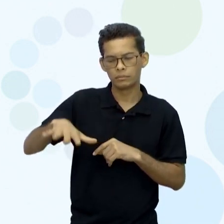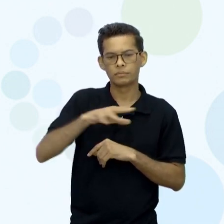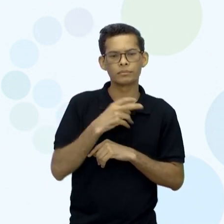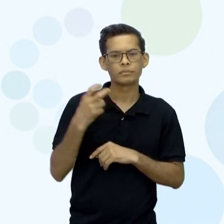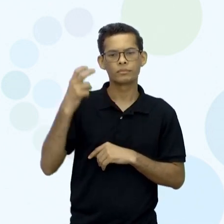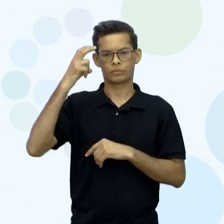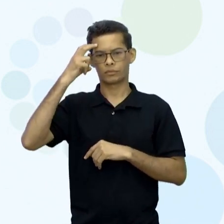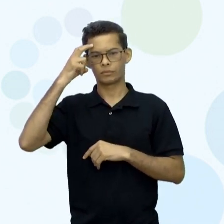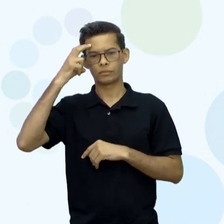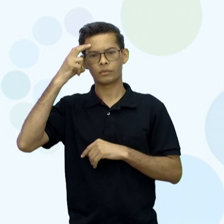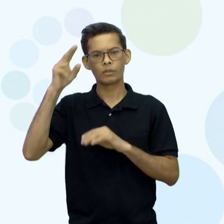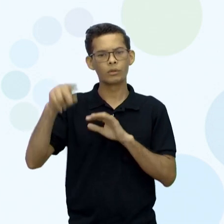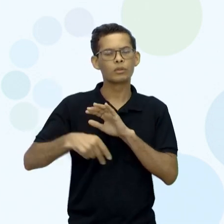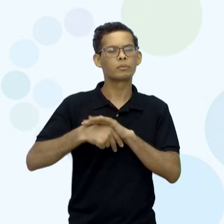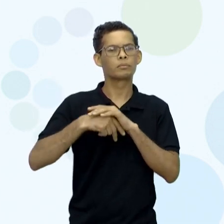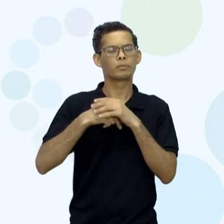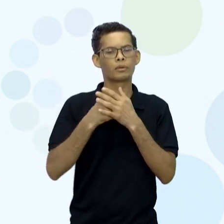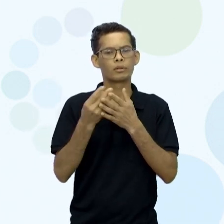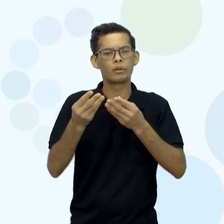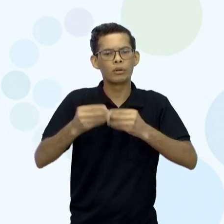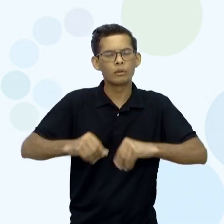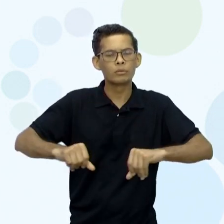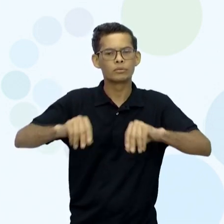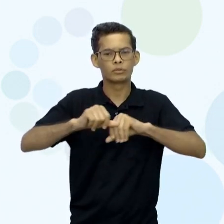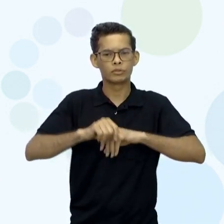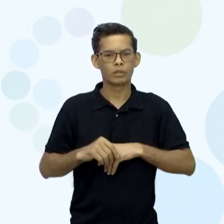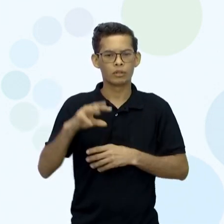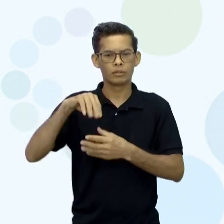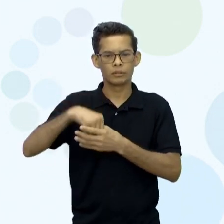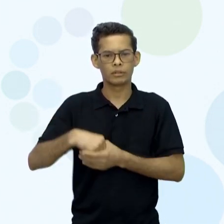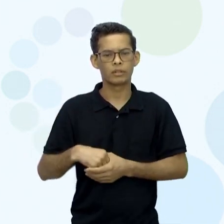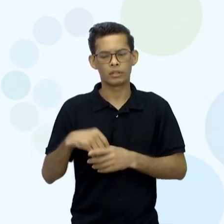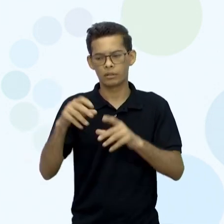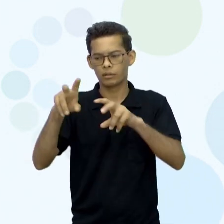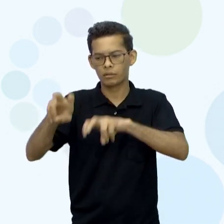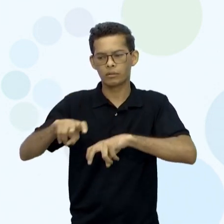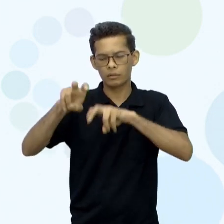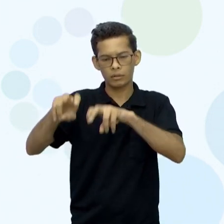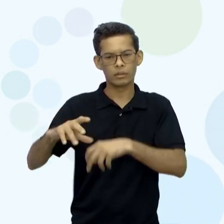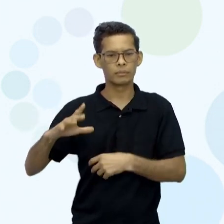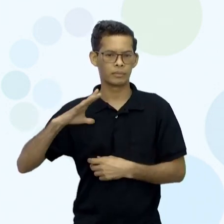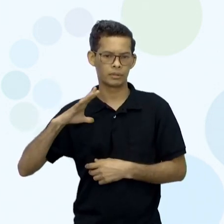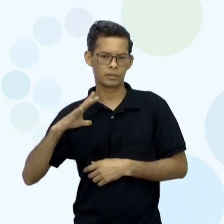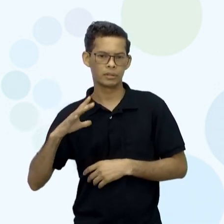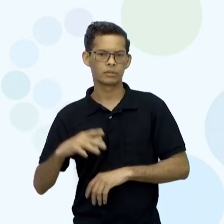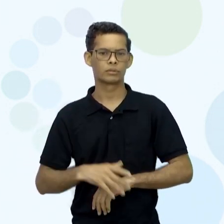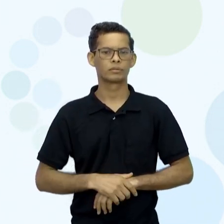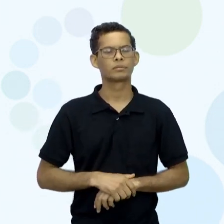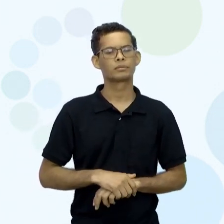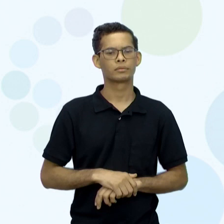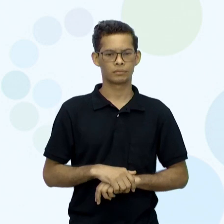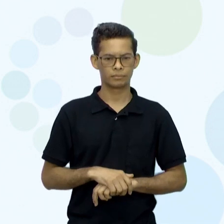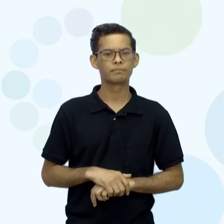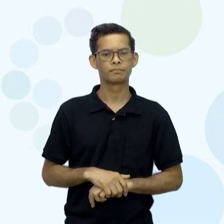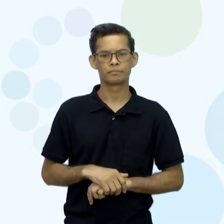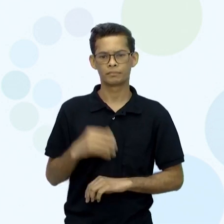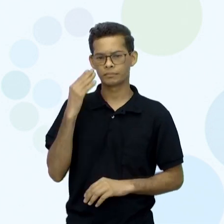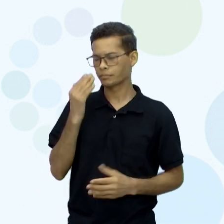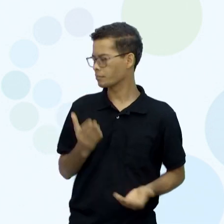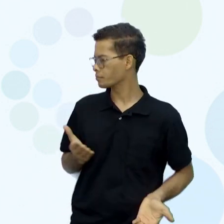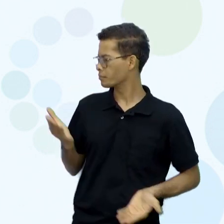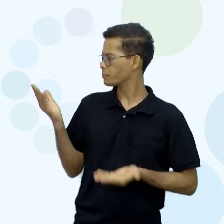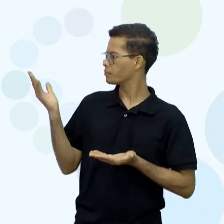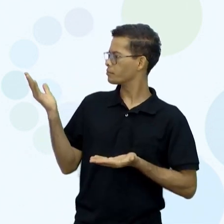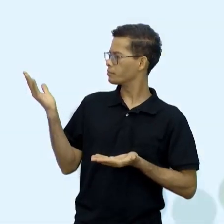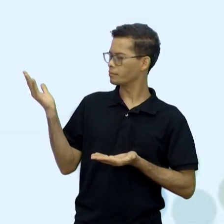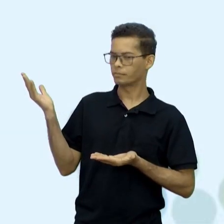unidade curricular? Ação humana e suas consequências. E aqui está a nossa componente curricular aí para vocês, tá? Fenômenos ondulatórios.